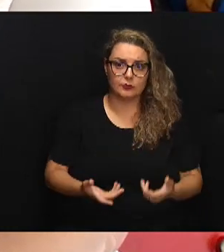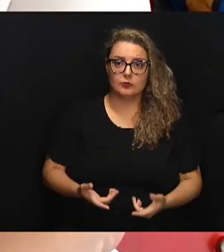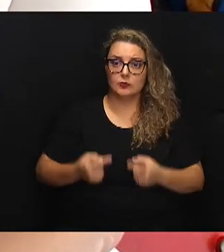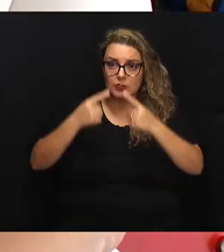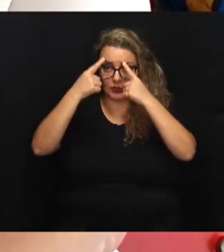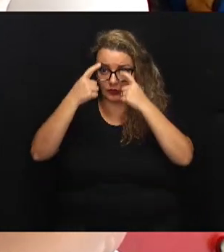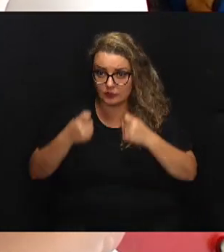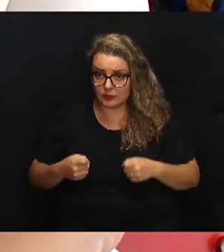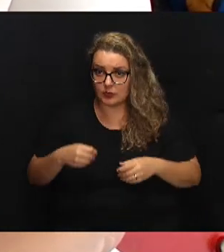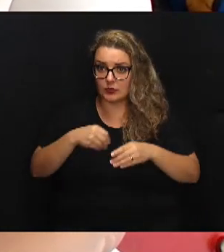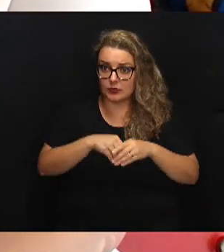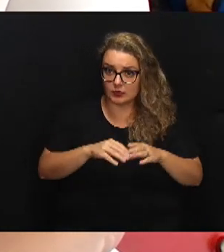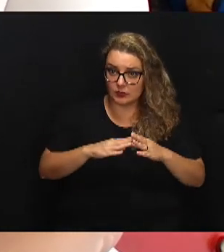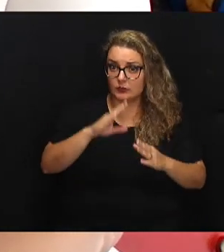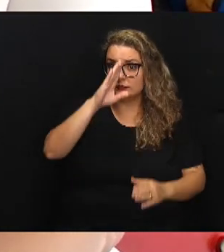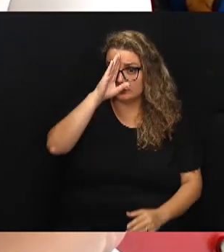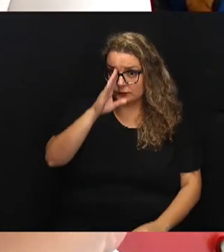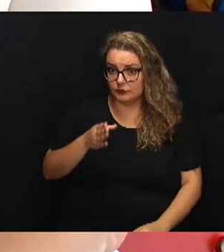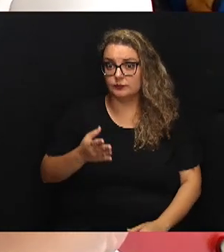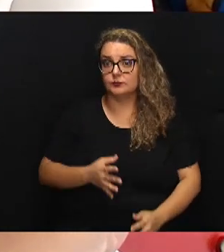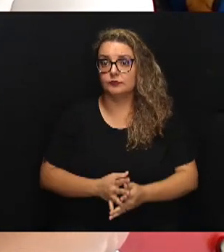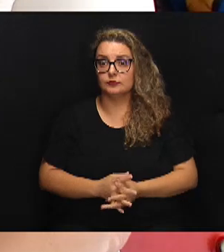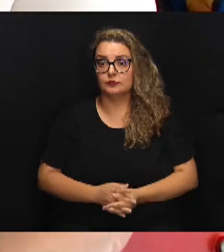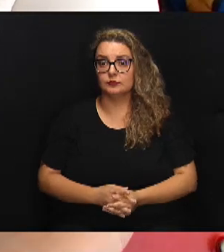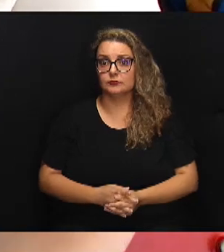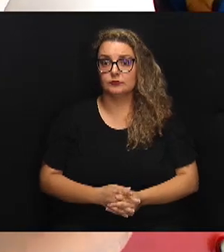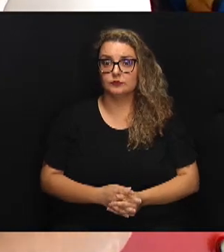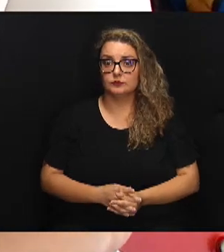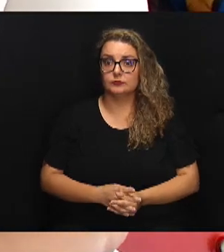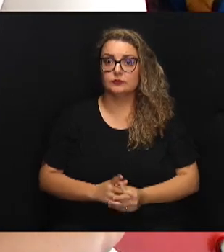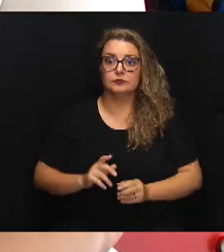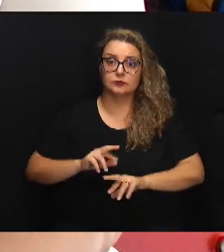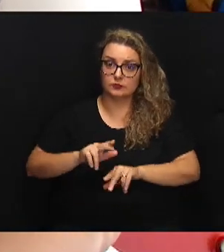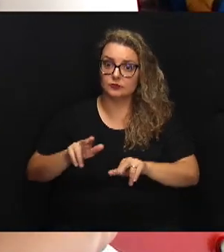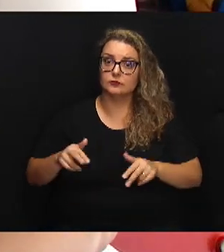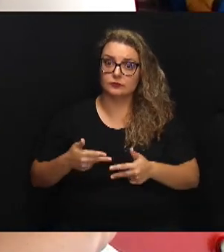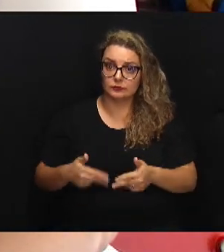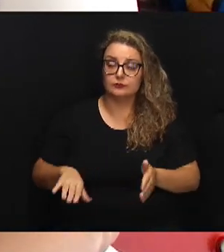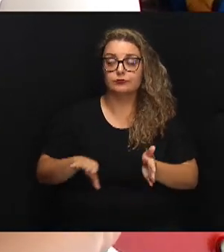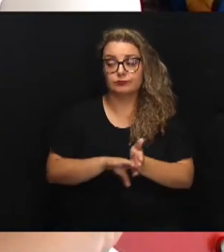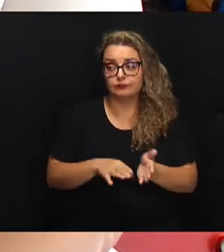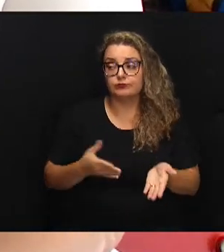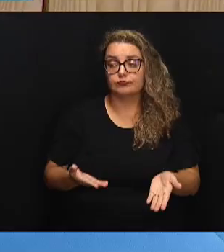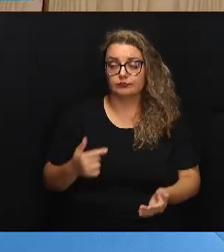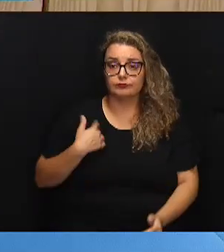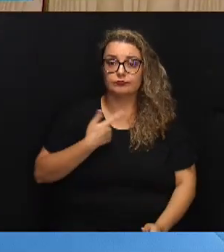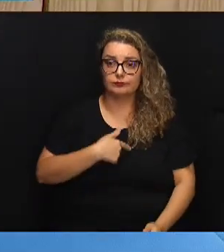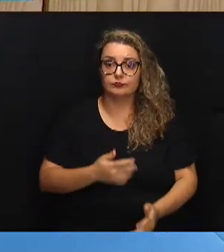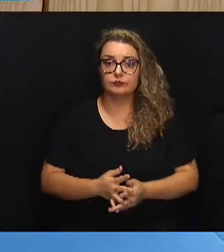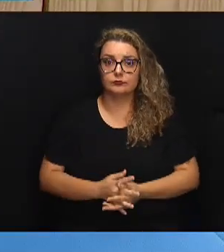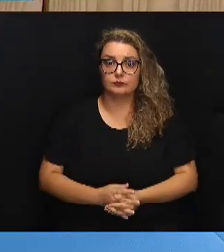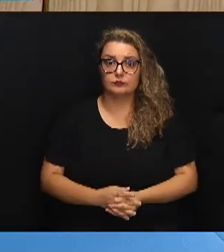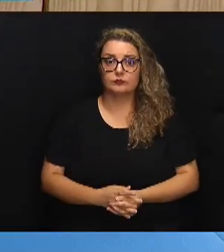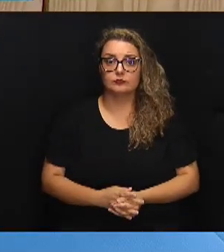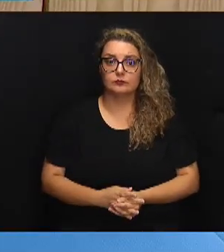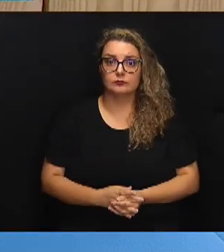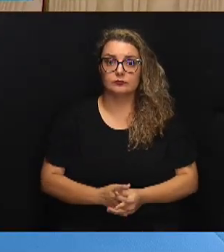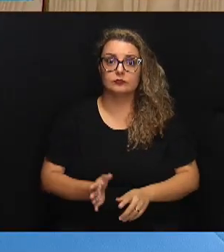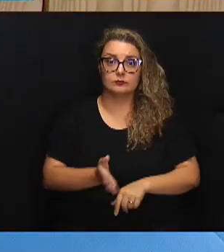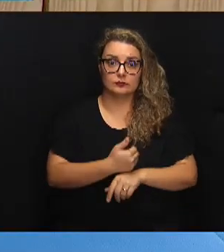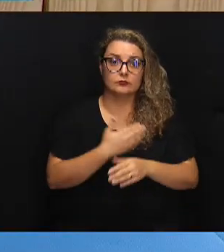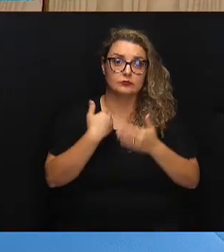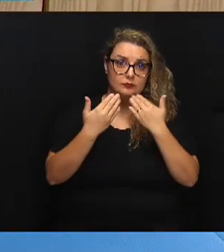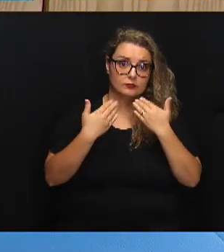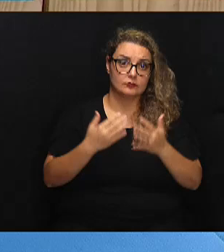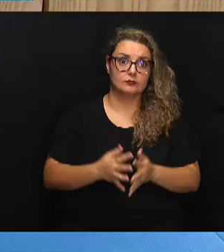violência doméstica, principalmente, né? Entre muitas que chegam para a gente. Mais cedo a gente estava